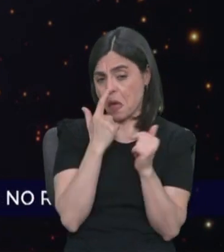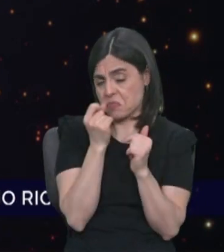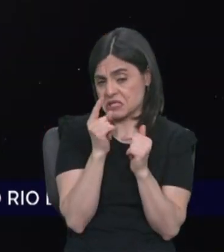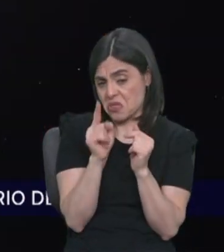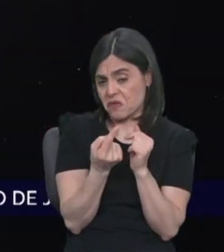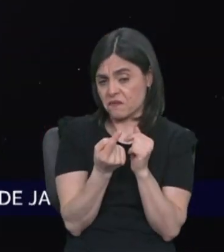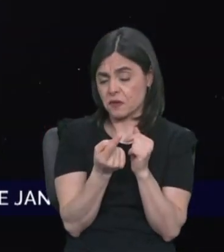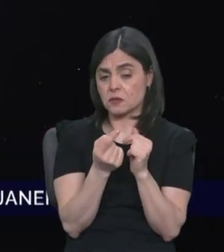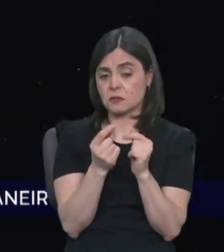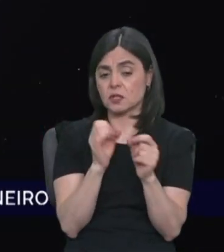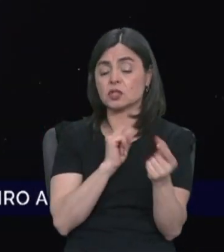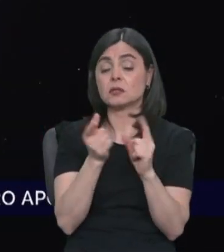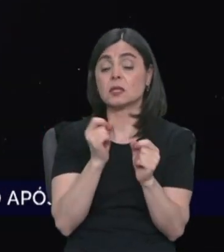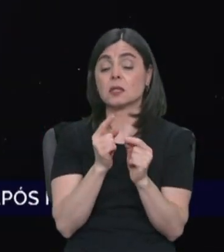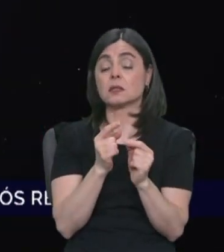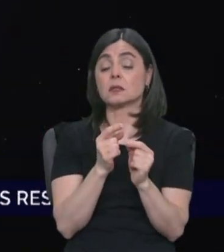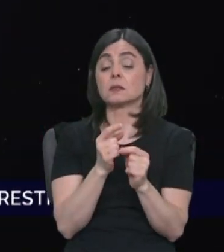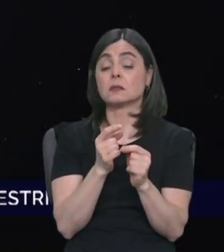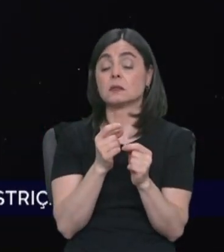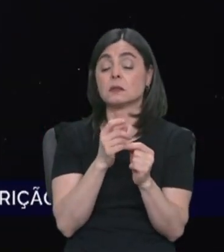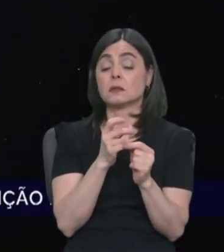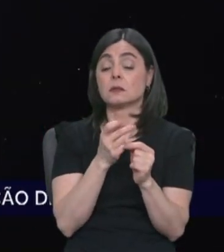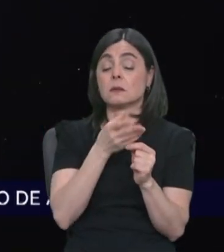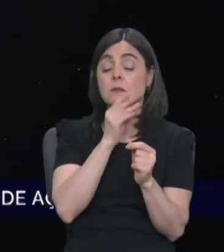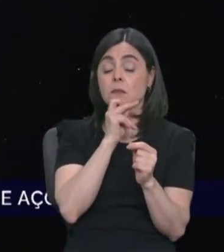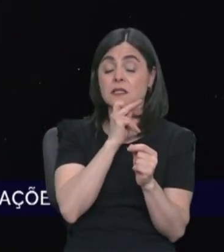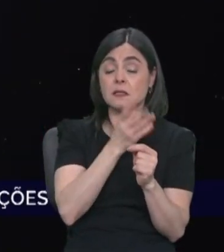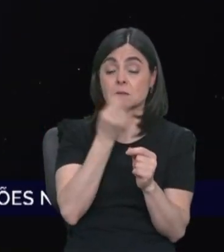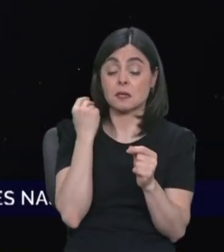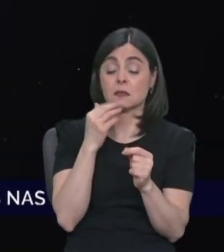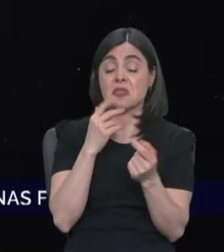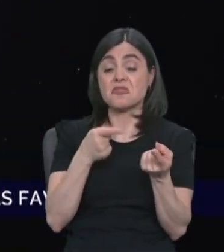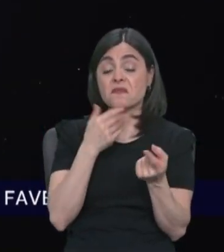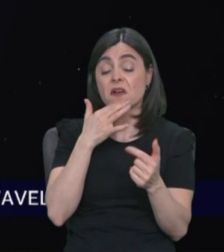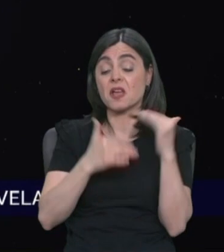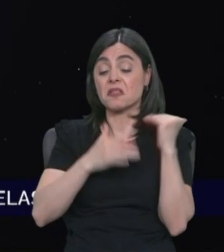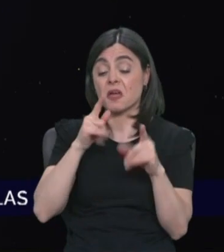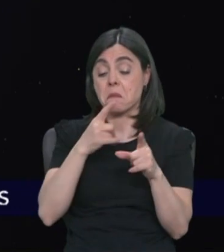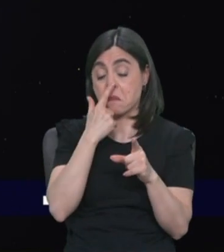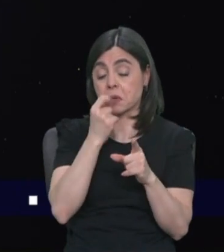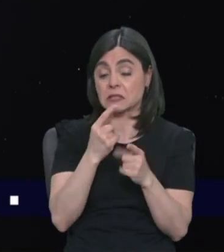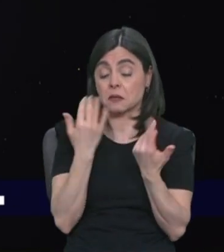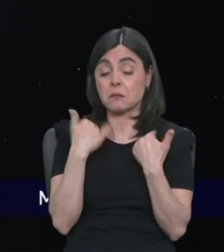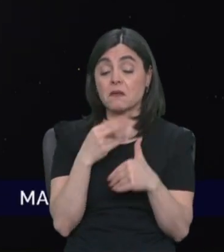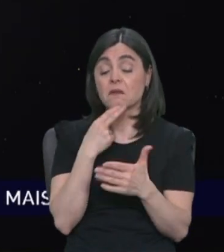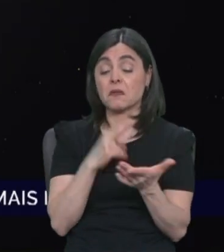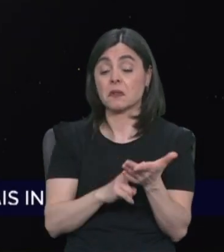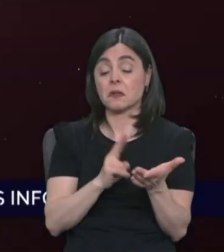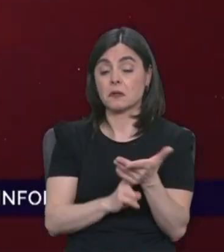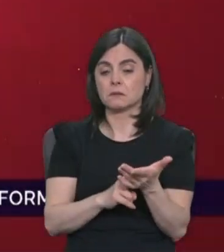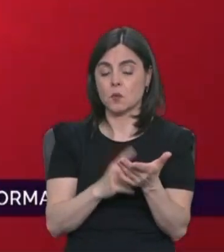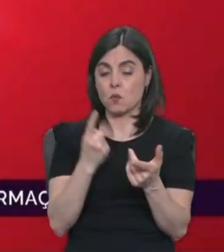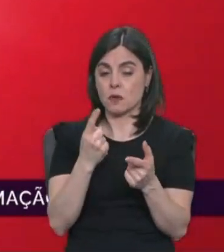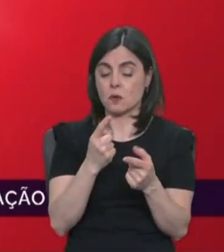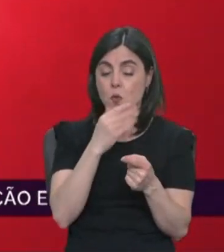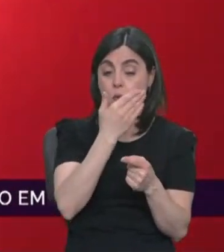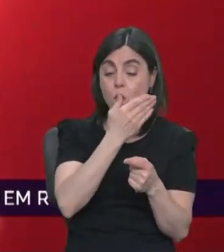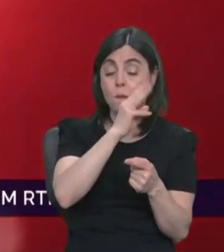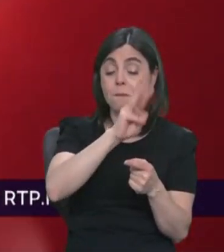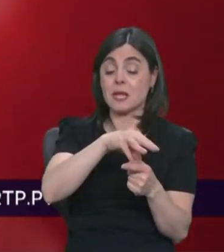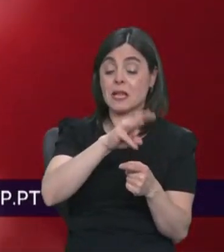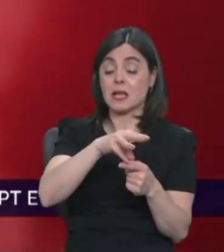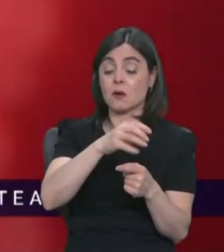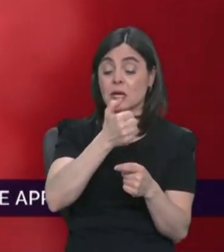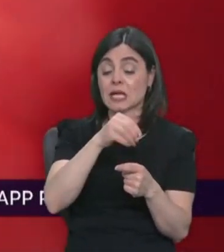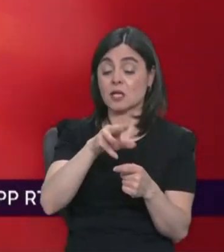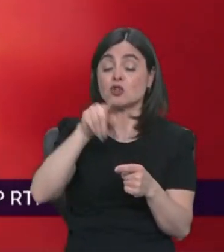parecidas. Aliás, são duas estrelas mais maciças que o Sol, deviam ter idades muito parecidas, mas a verdade é que uma delas é cerca de